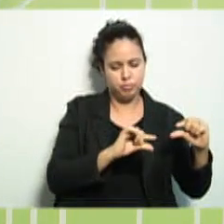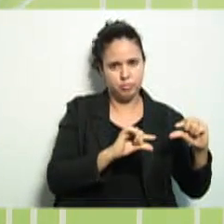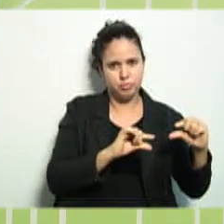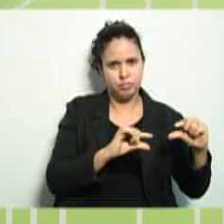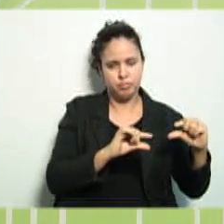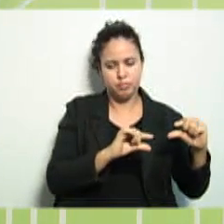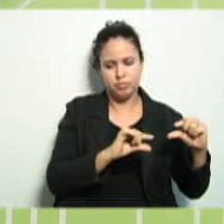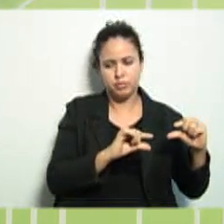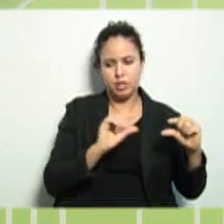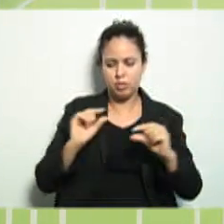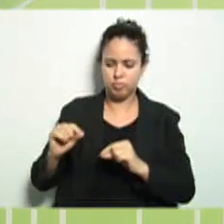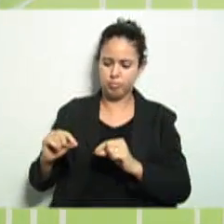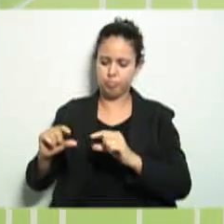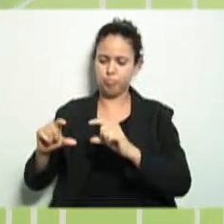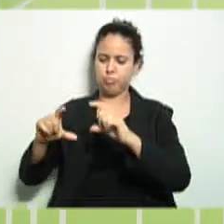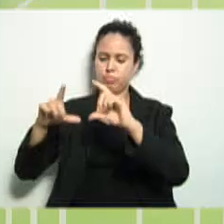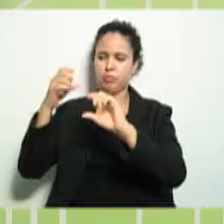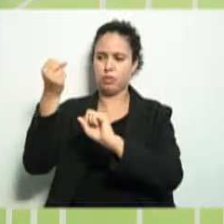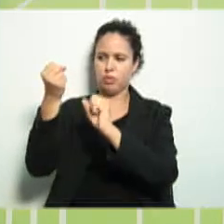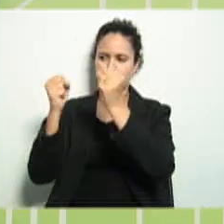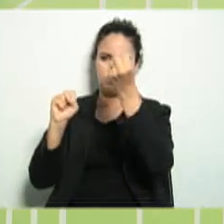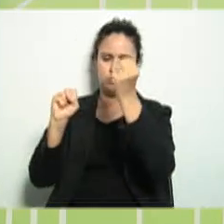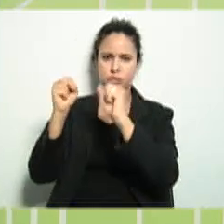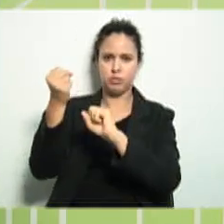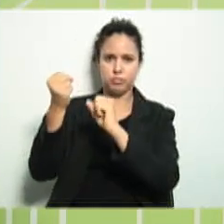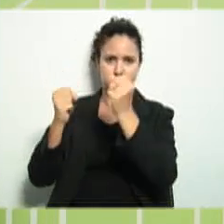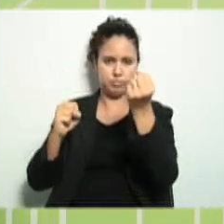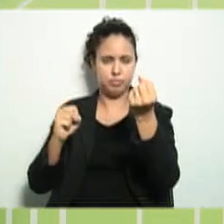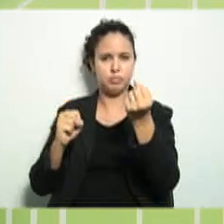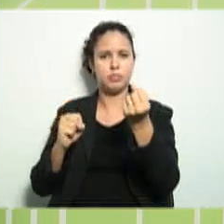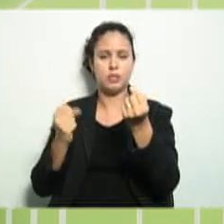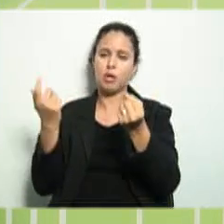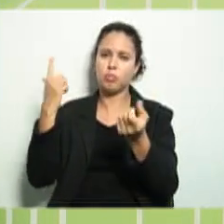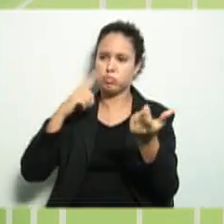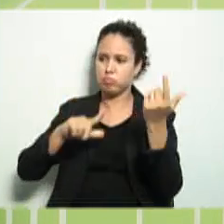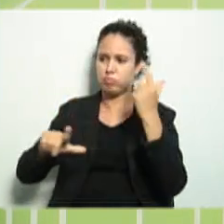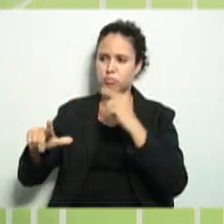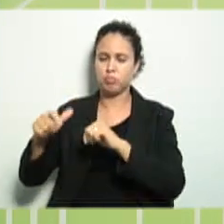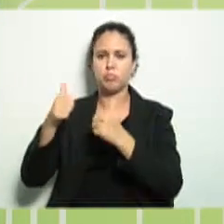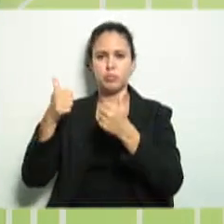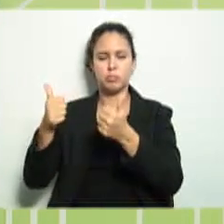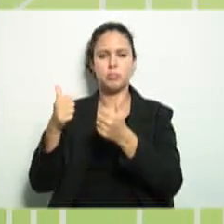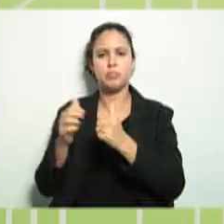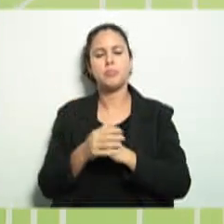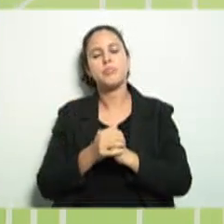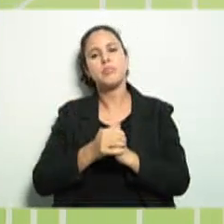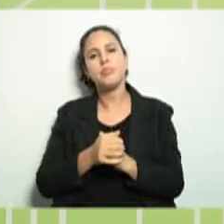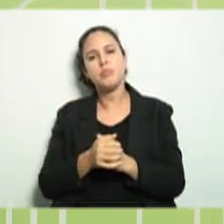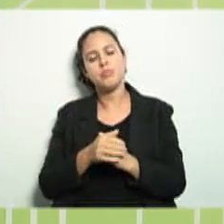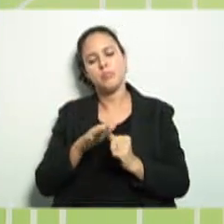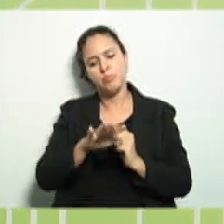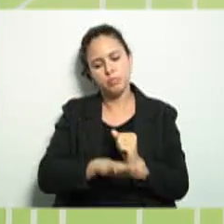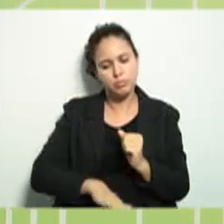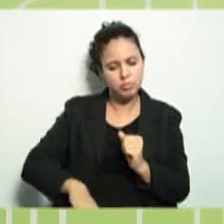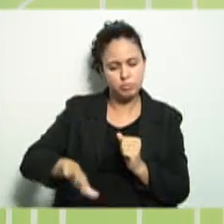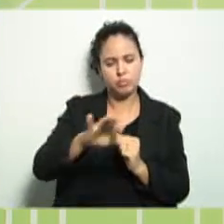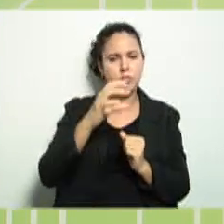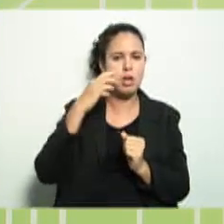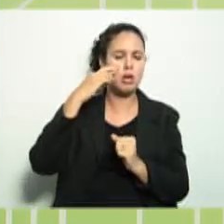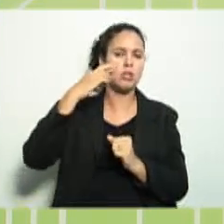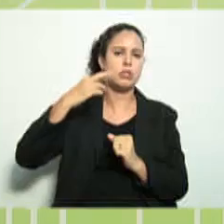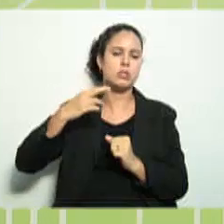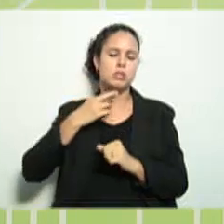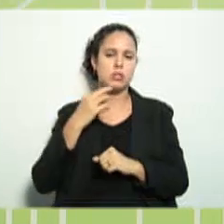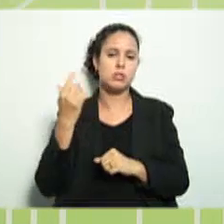setor industrial. Então, esse setor industrial, ele traz diversos benefícios para a região. Ele traz o benefício do emprego, que é